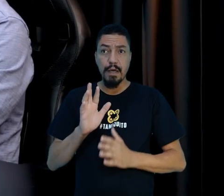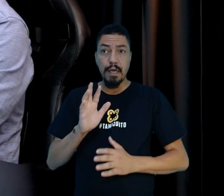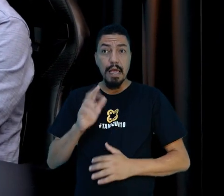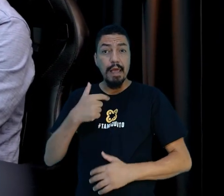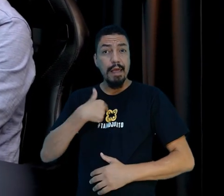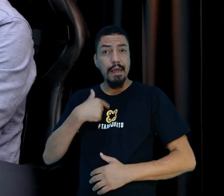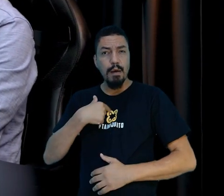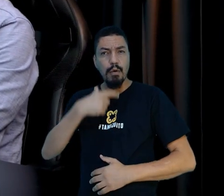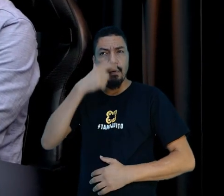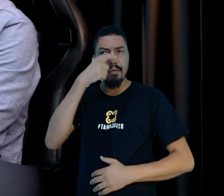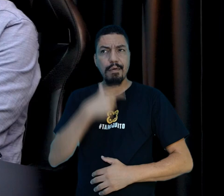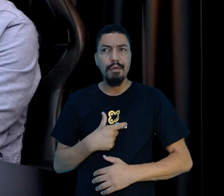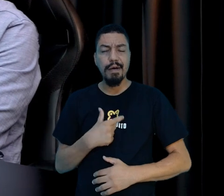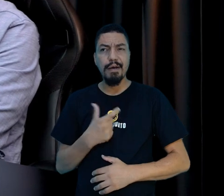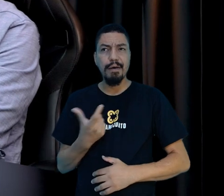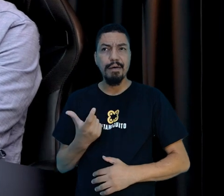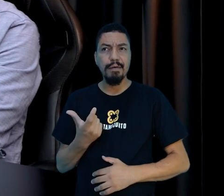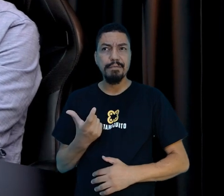não é porque eu sou,